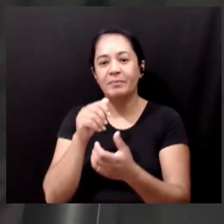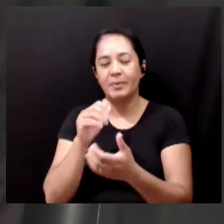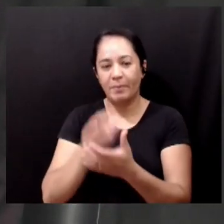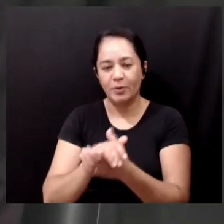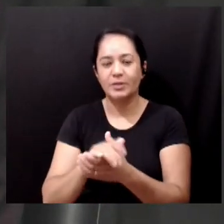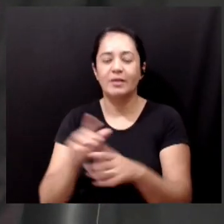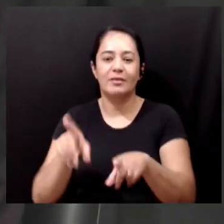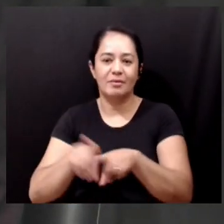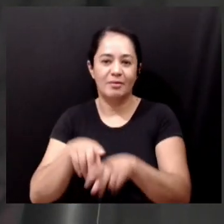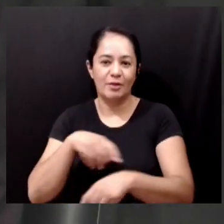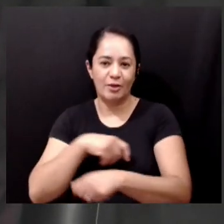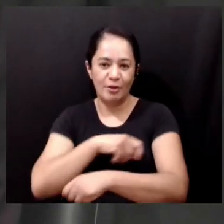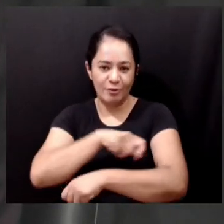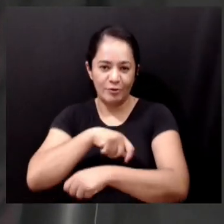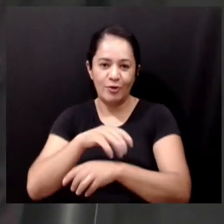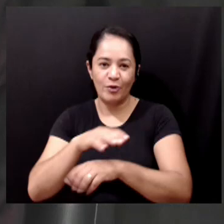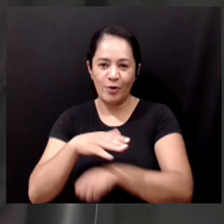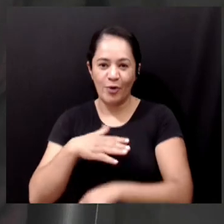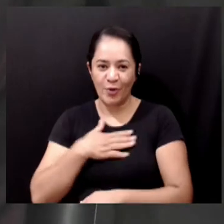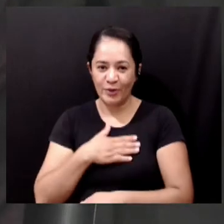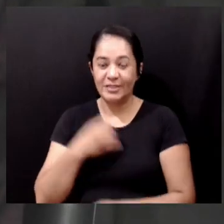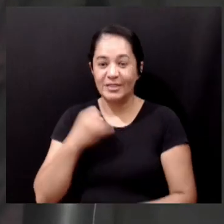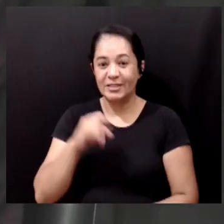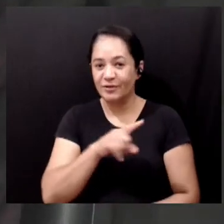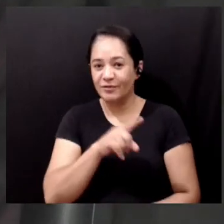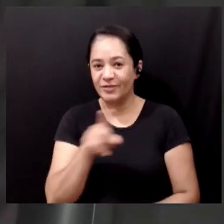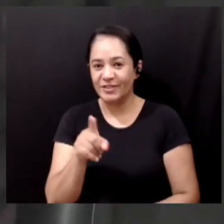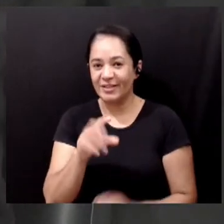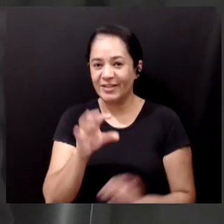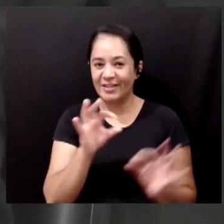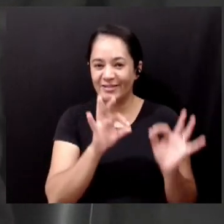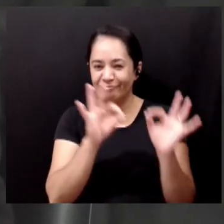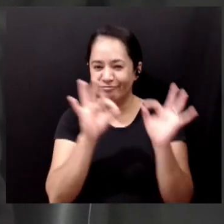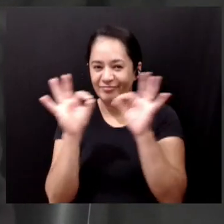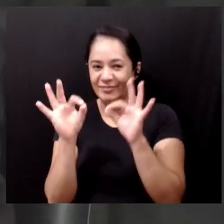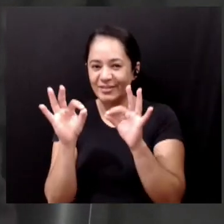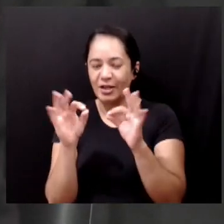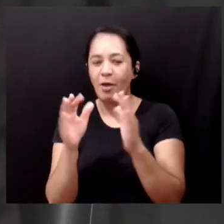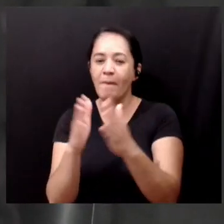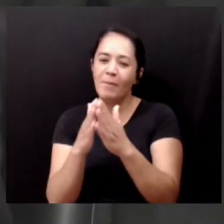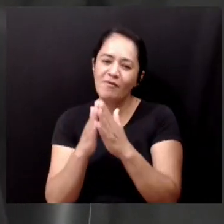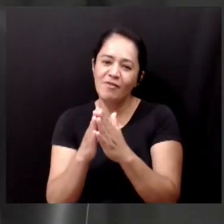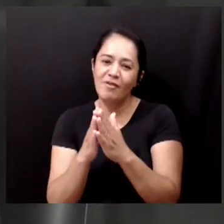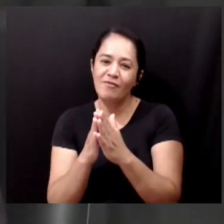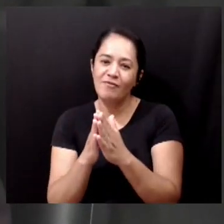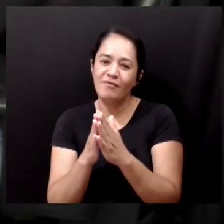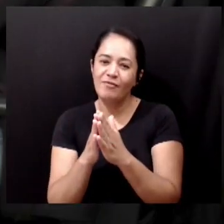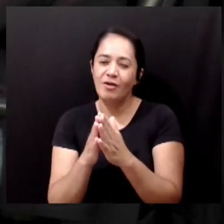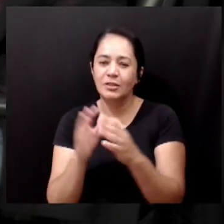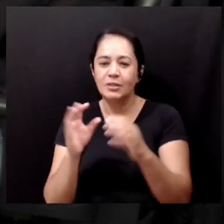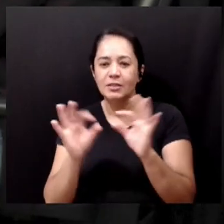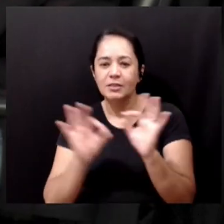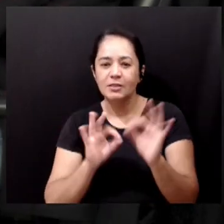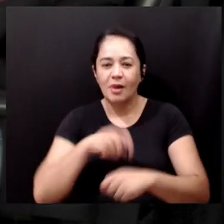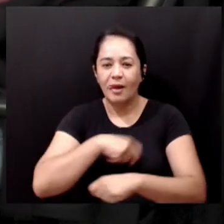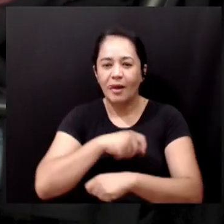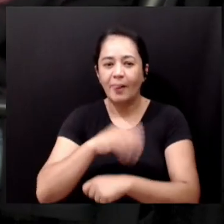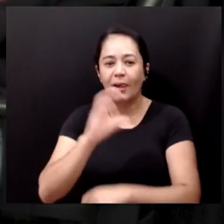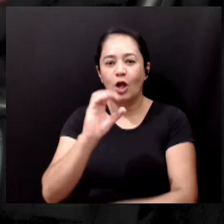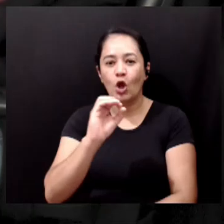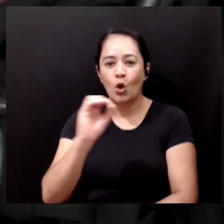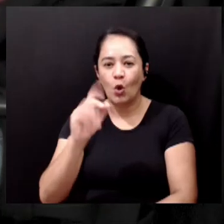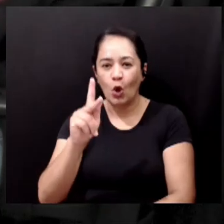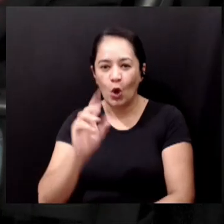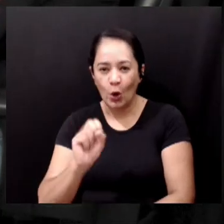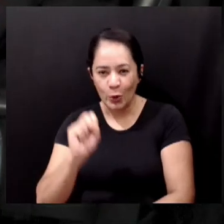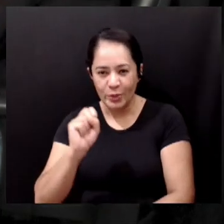se você estiver assistindo, meu amor, lembra de fazer aqueles cookies gostosos, que ela faz um cookie maravilhoso. Olha, e sim, hein?